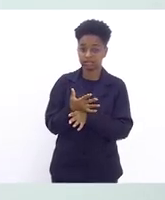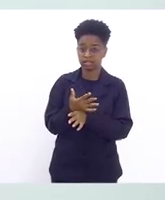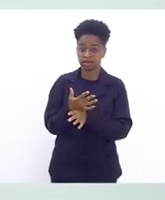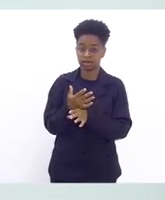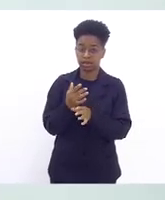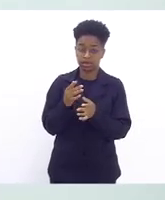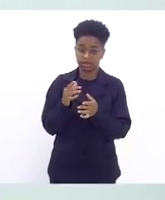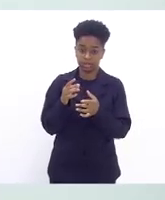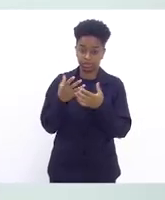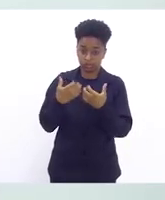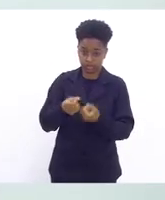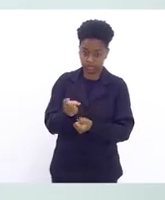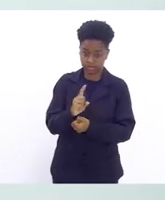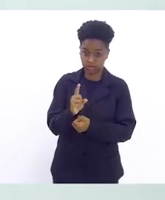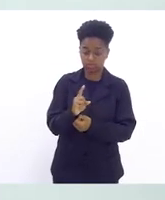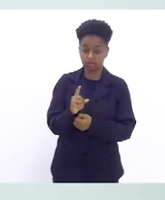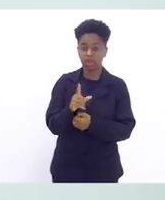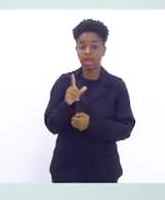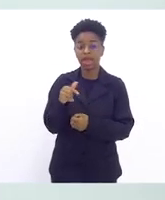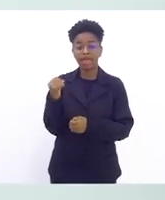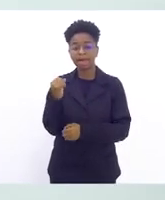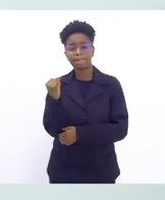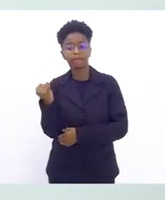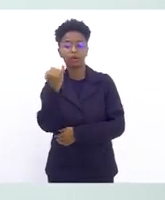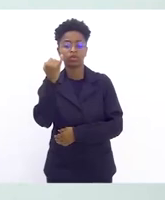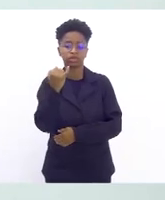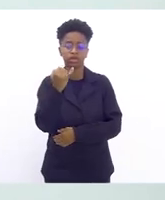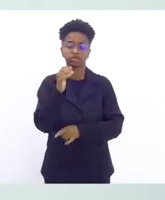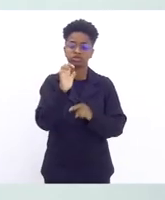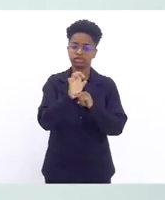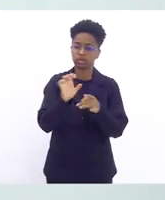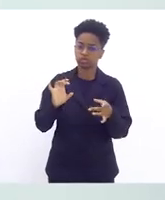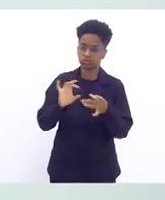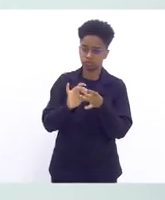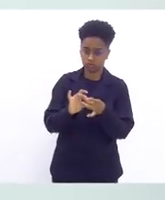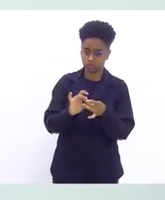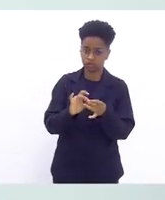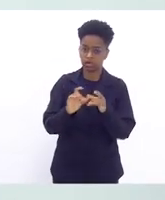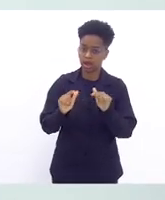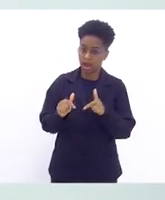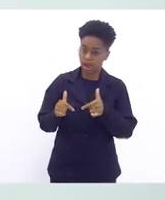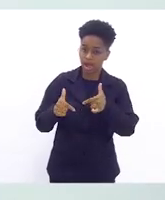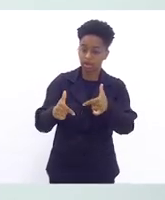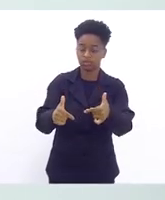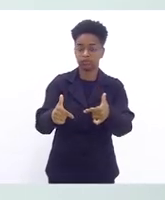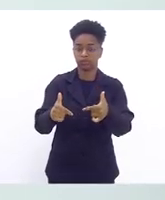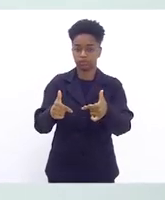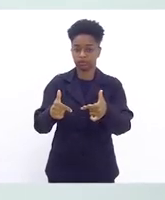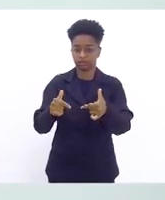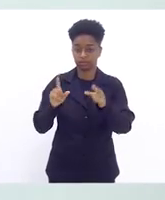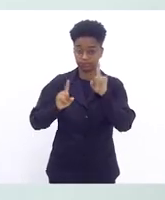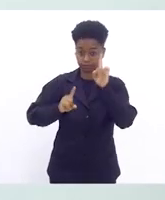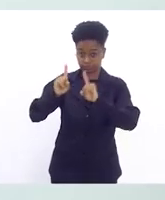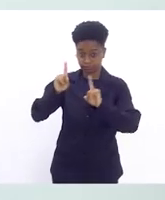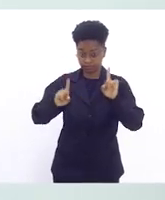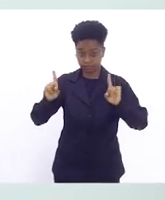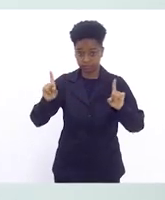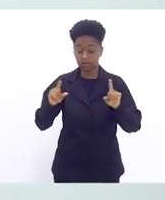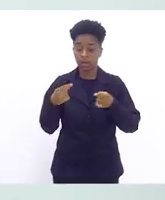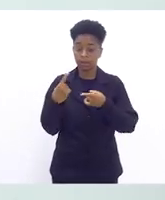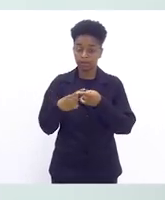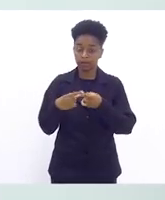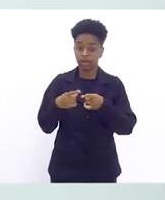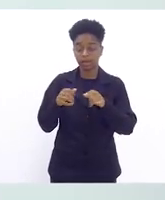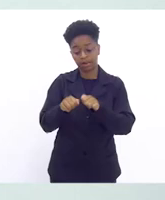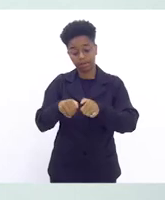então é muito importante o estado estar junto atuando nessa licitação inclusive audiência pública